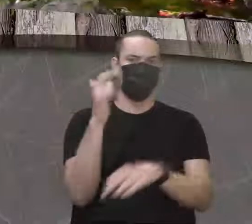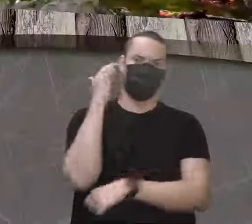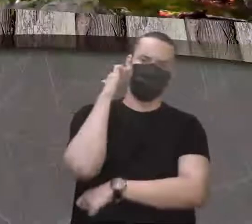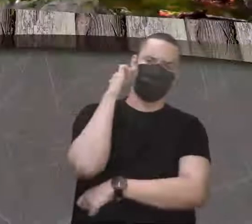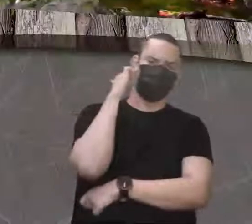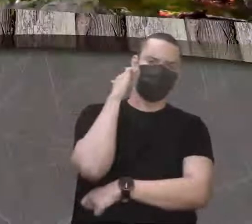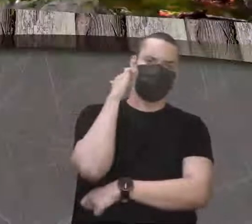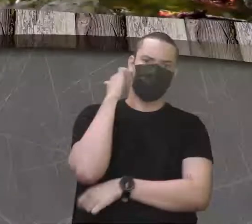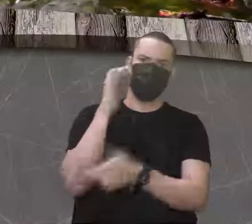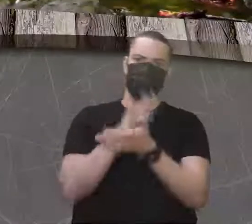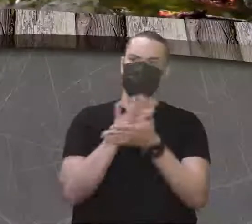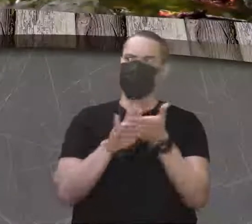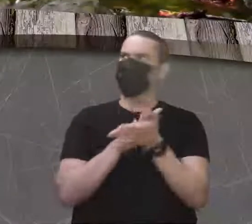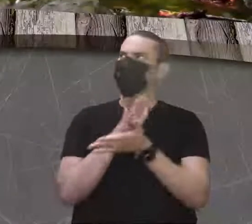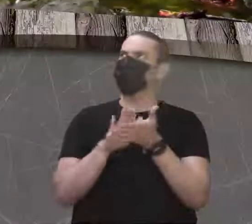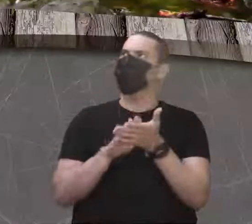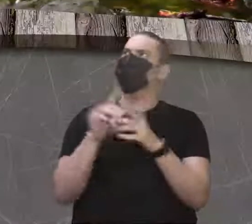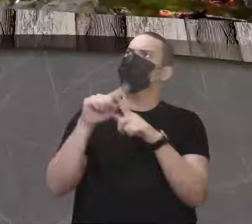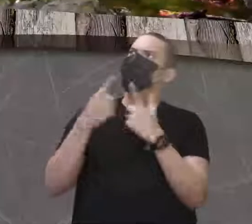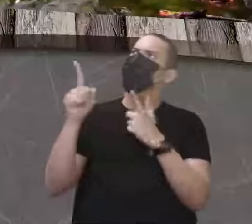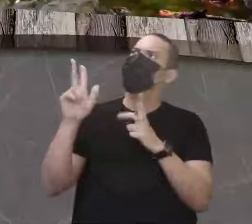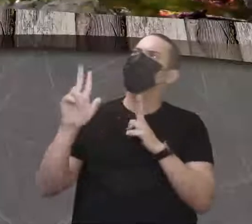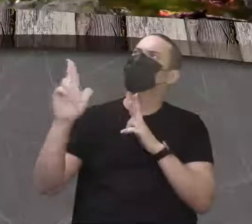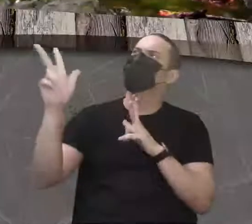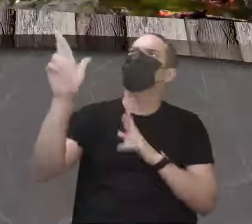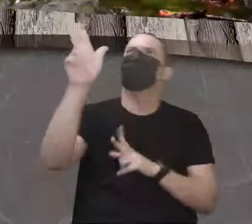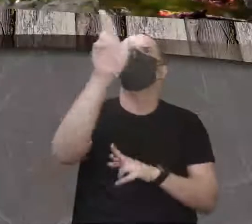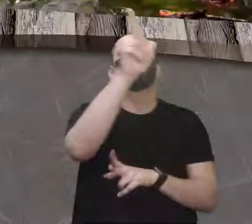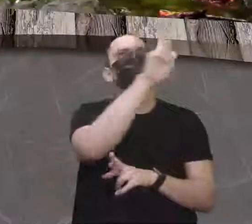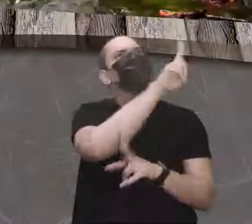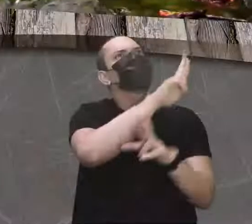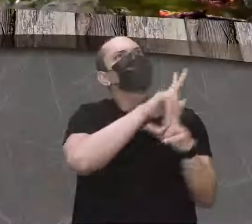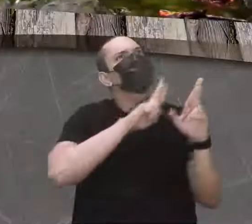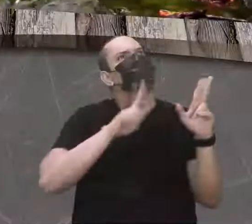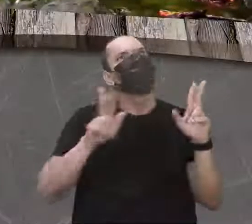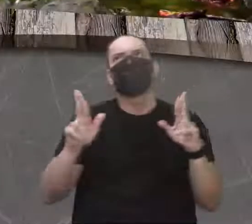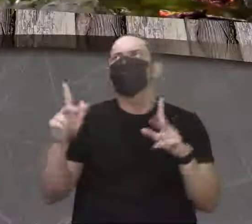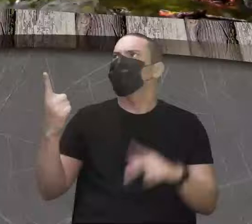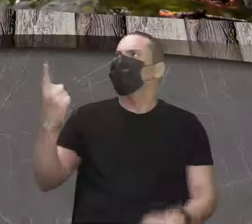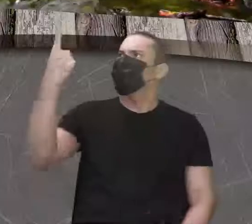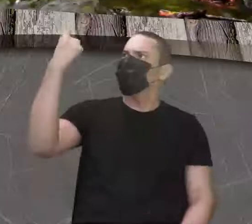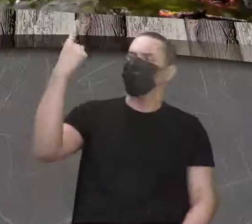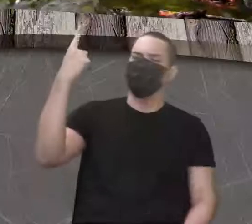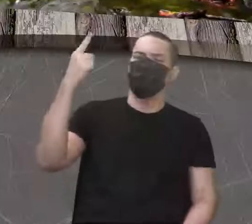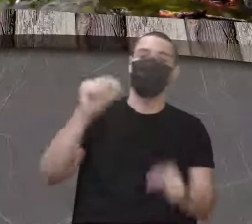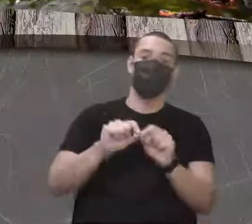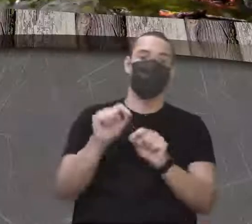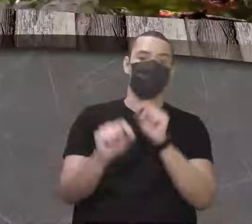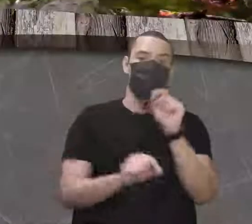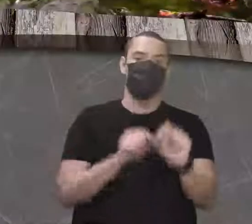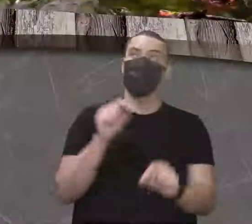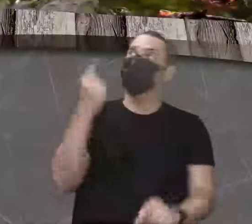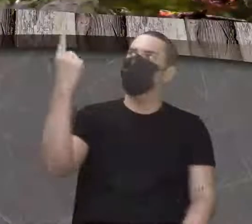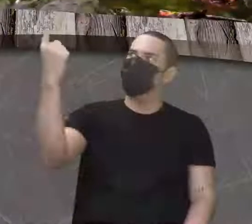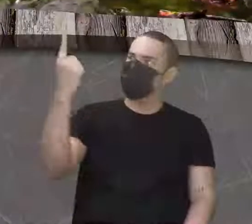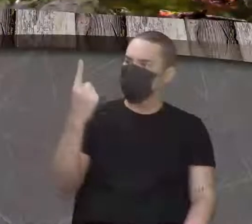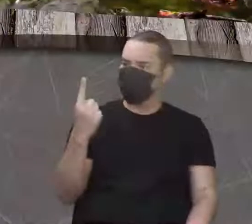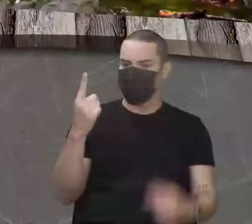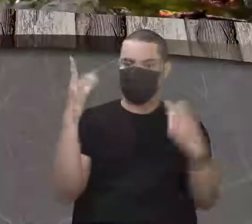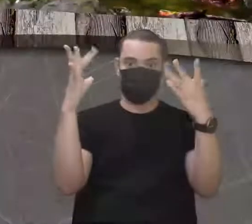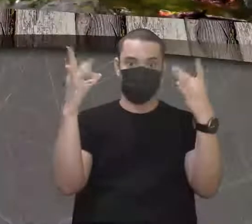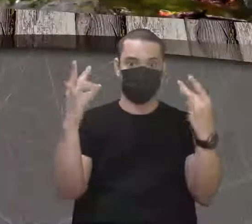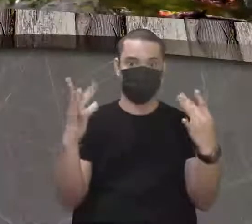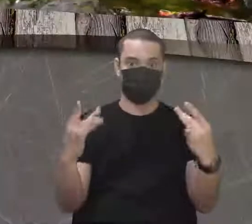Uma manchinha difere ele de todas as espécies descritas até aquele momento. Então ele vai fazer o que agora? Ele vai descrever aquela espécie como uma